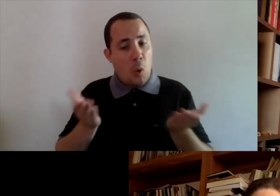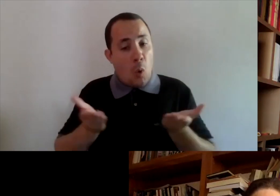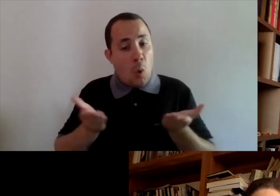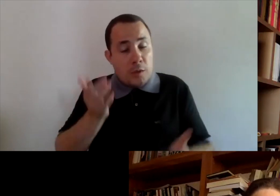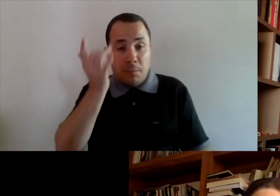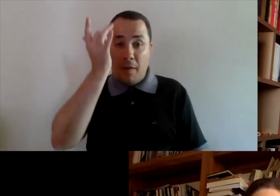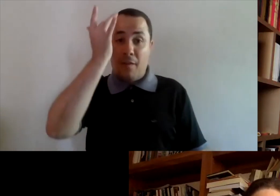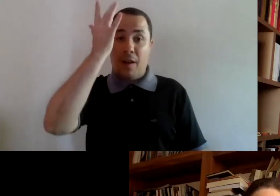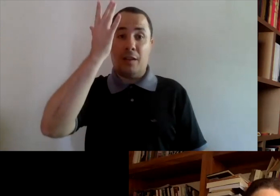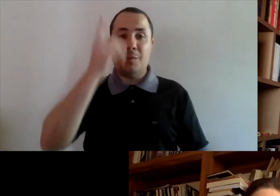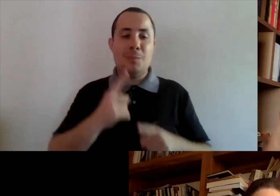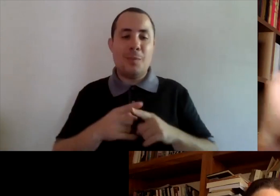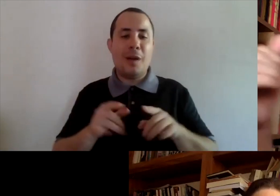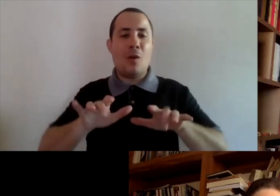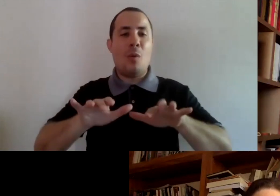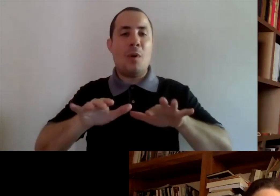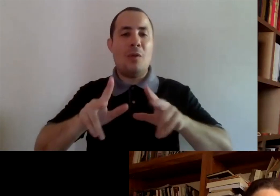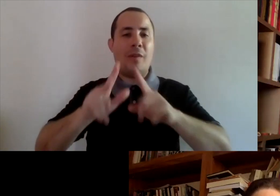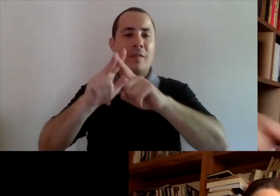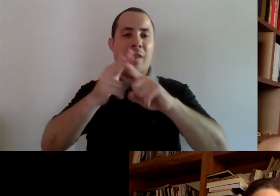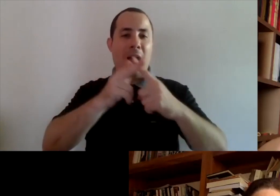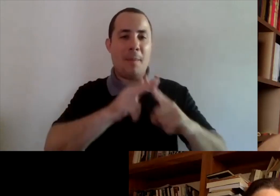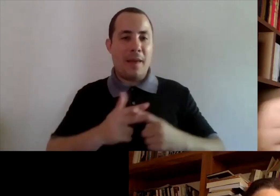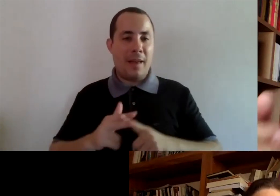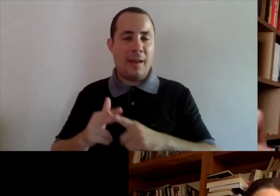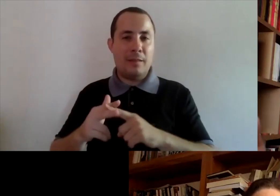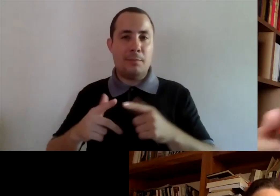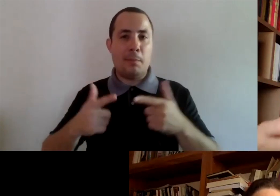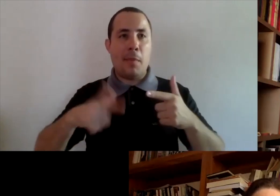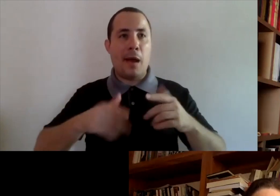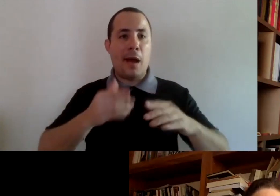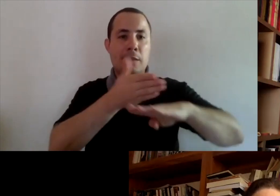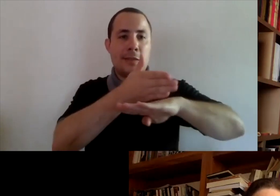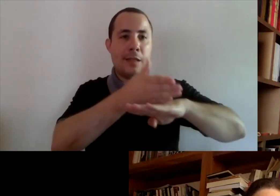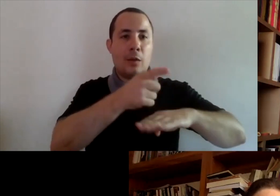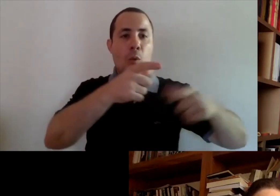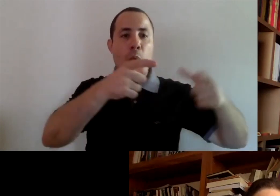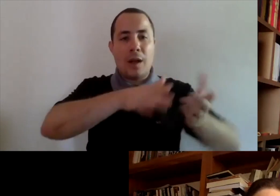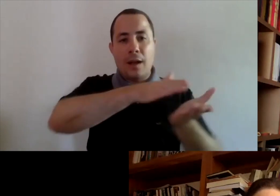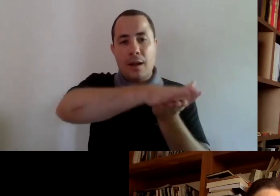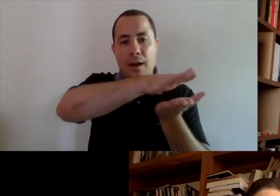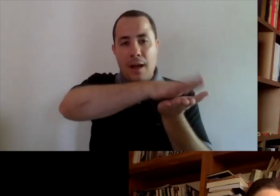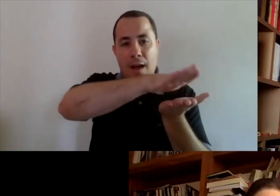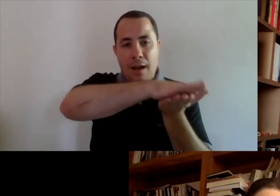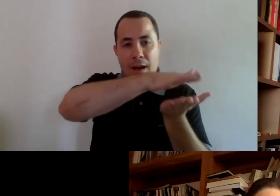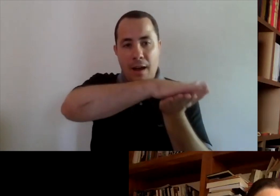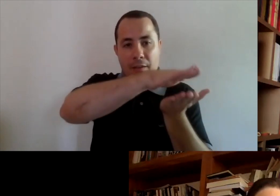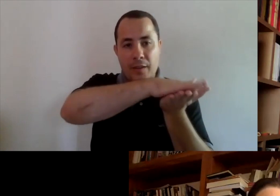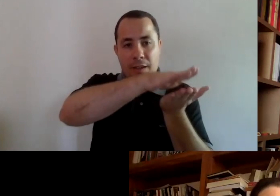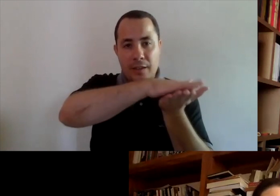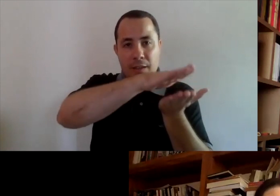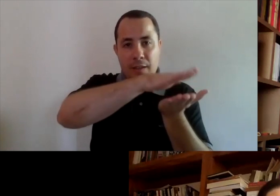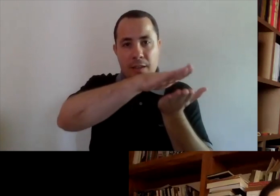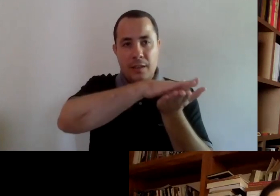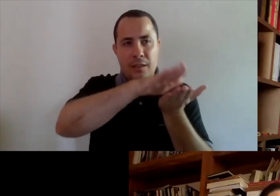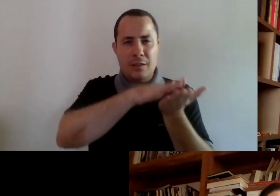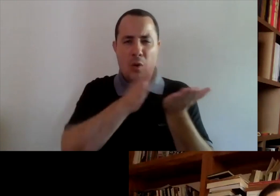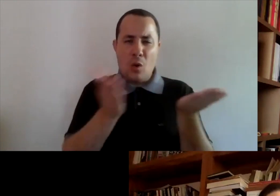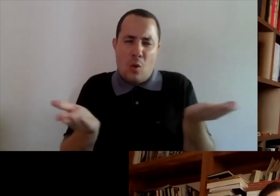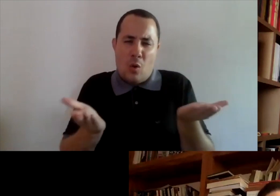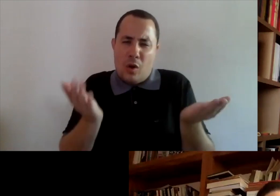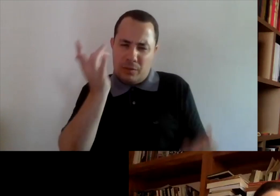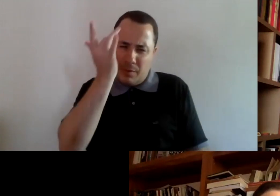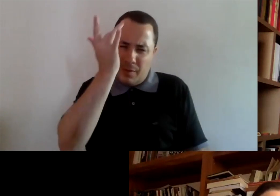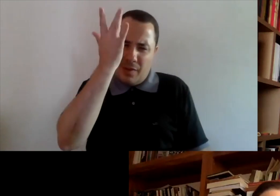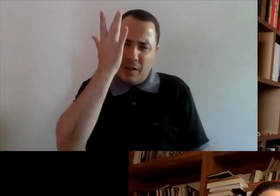no computador. E o acesso a editoras, a gráficas, né, para fazer para a impressão do livro, isso também facilita muito.